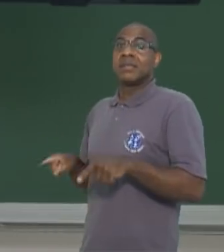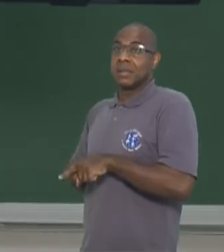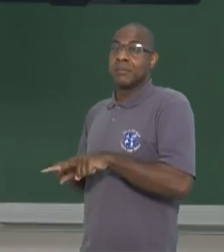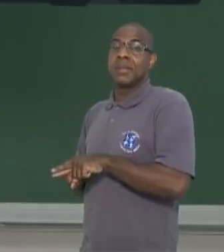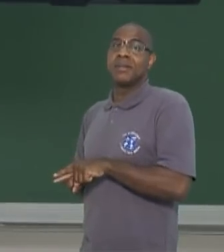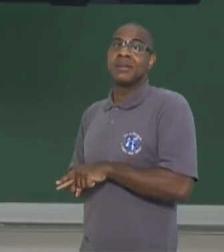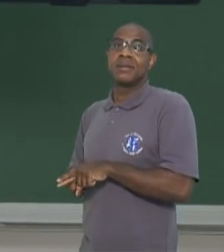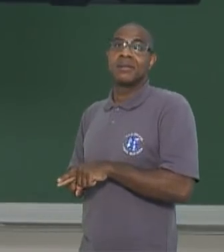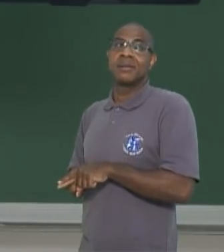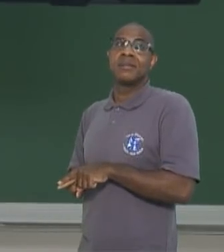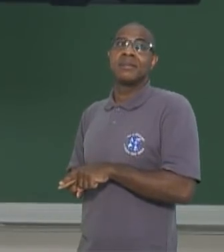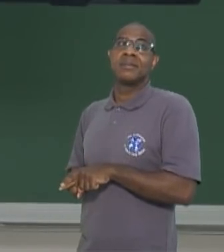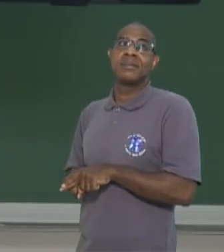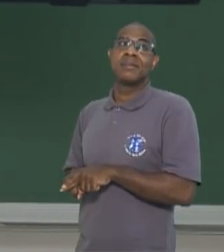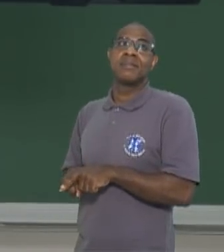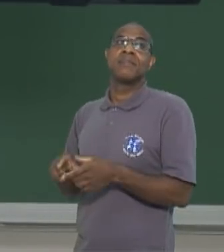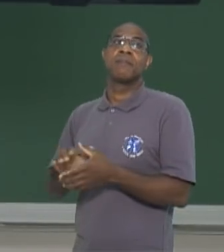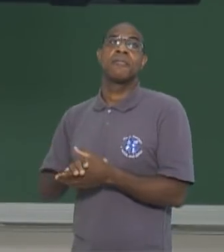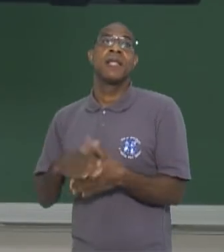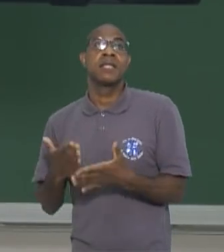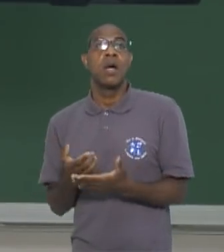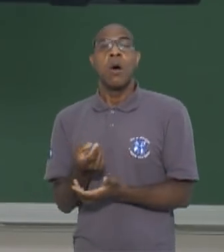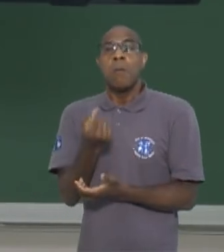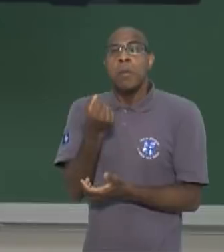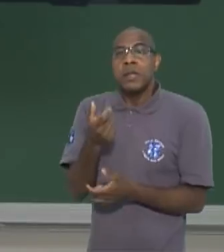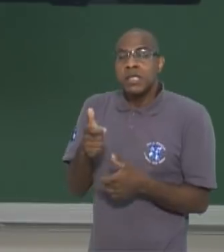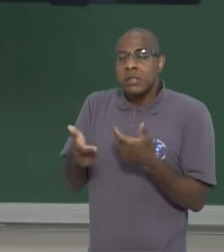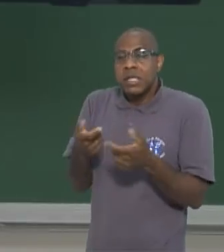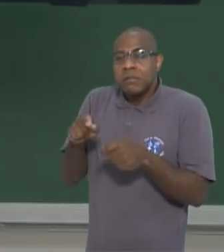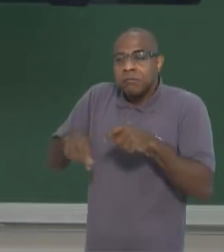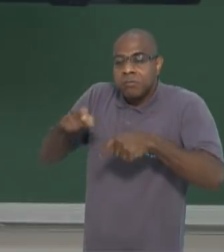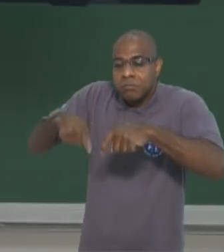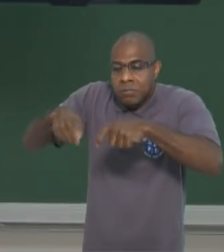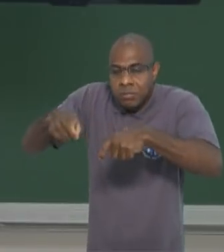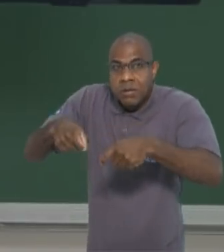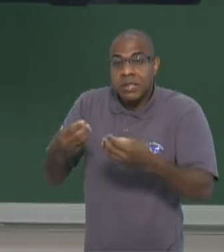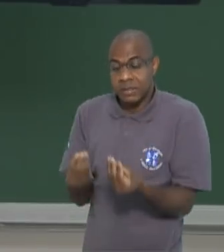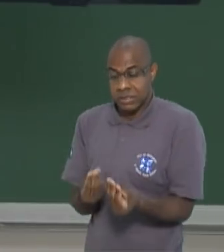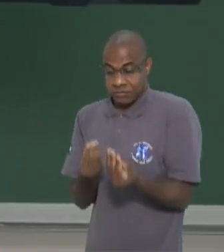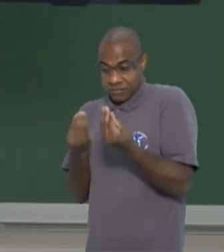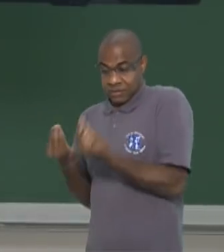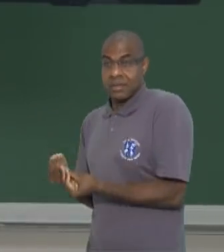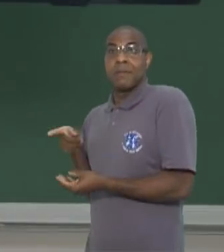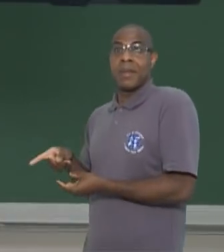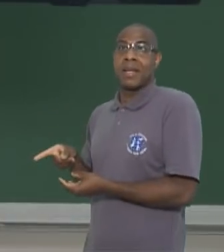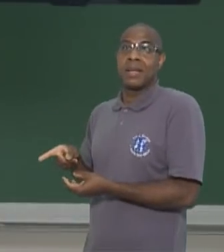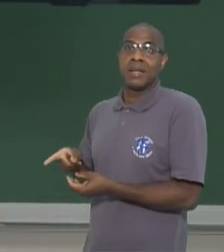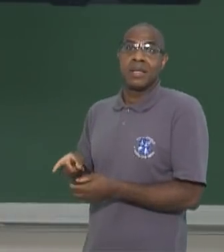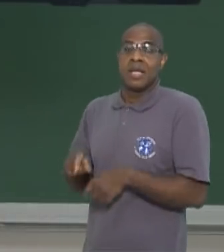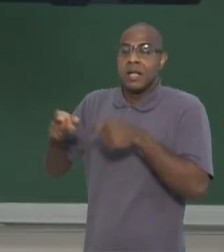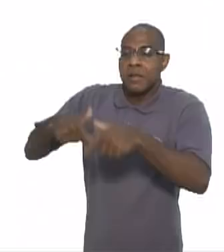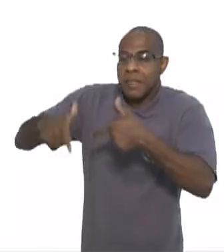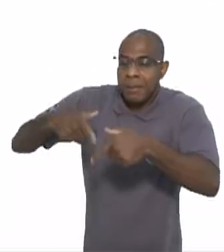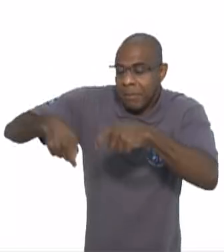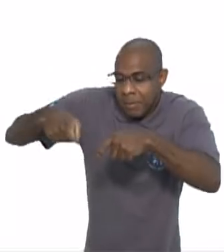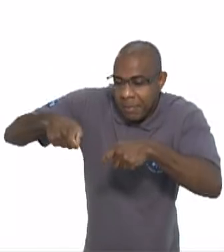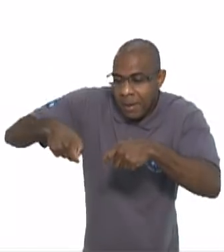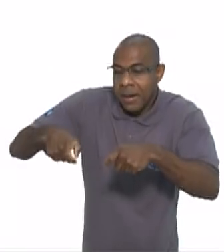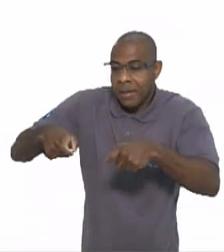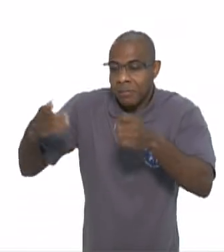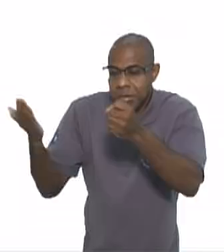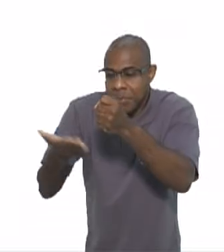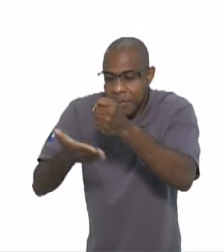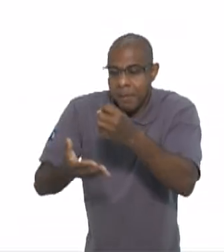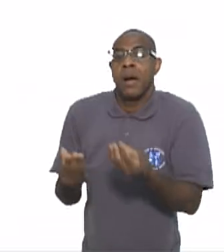Então, quer dizer, ele não produzia para ele comer. O pouquinho que ele produzia, ele ainda tinha que dar para o senhor. Tá? Banalidade, taxa paga